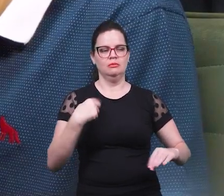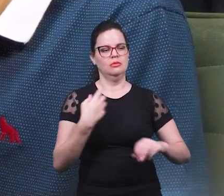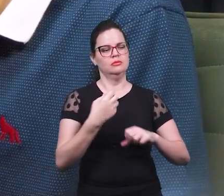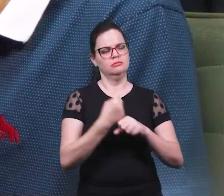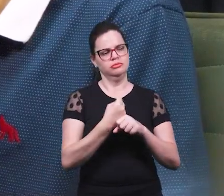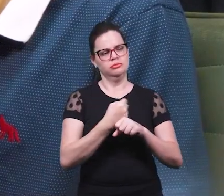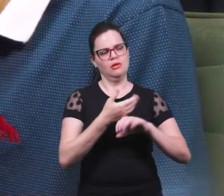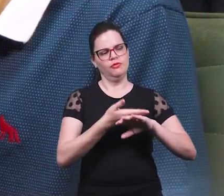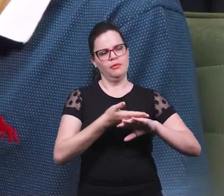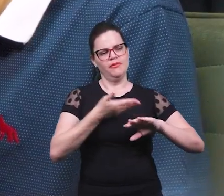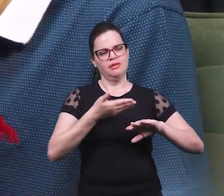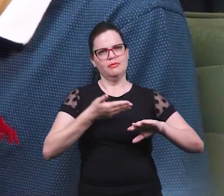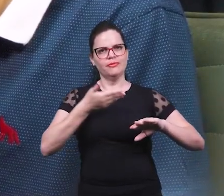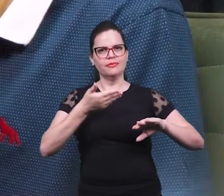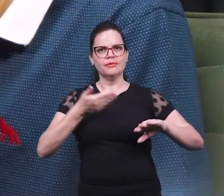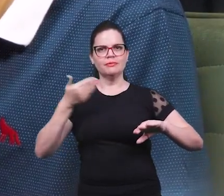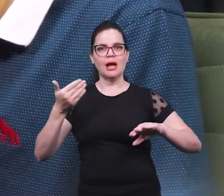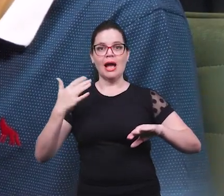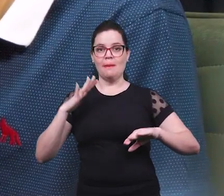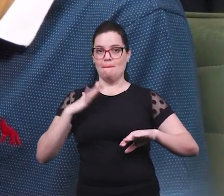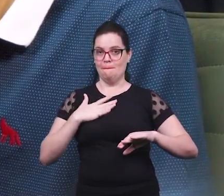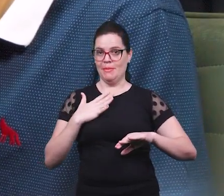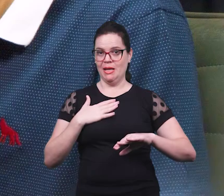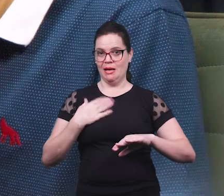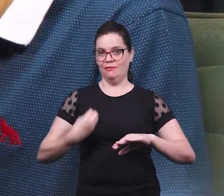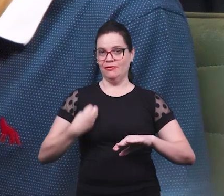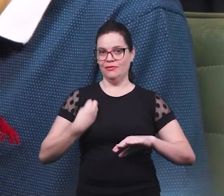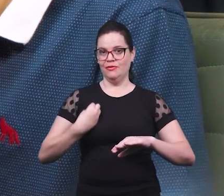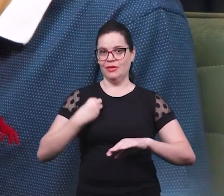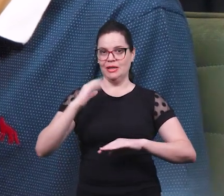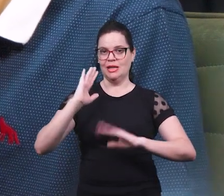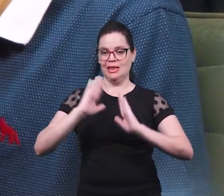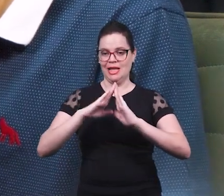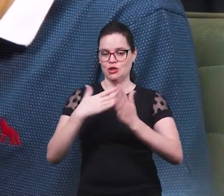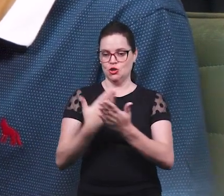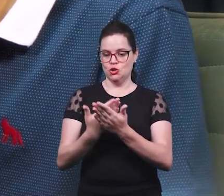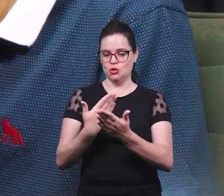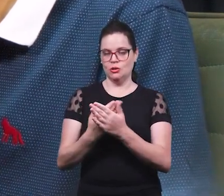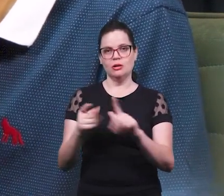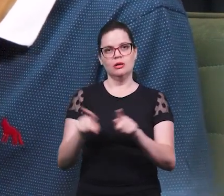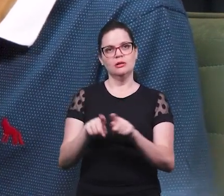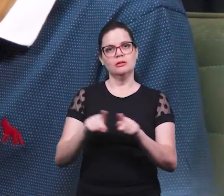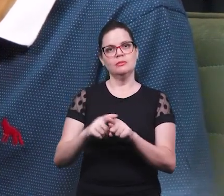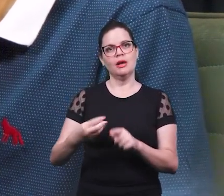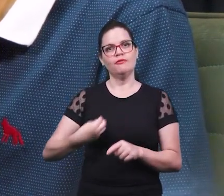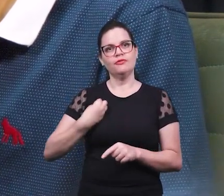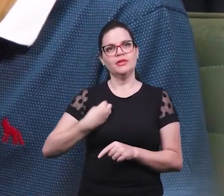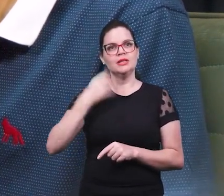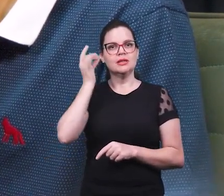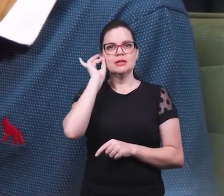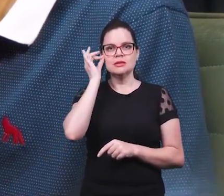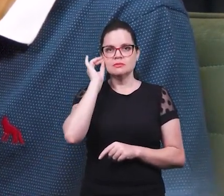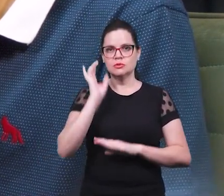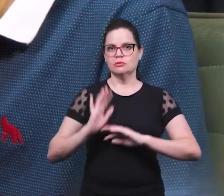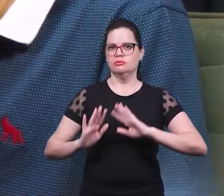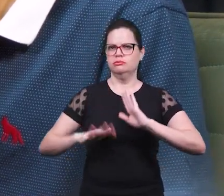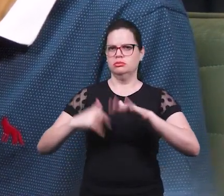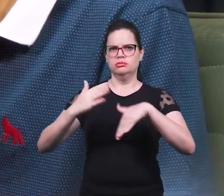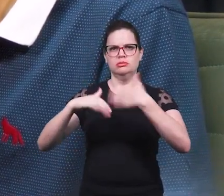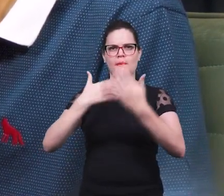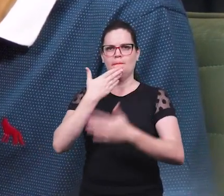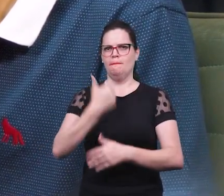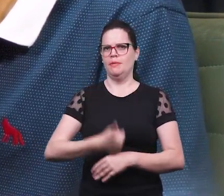me afastando delas e meu desempenho na escola, espiritualmente, mudou bastante e eu